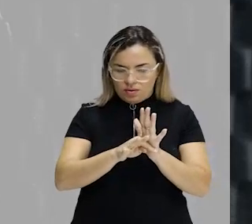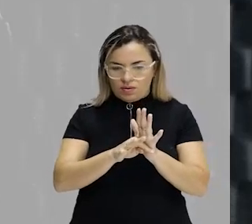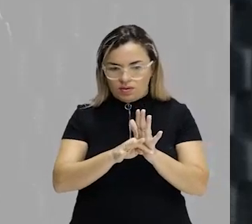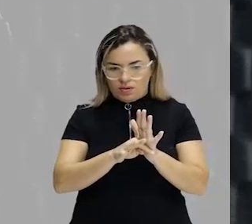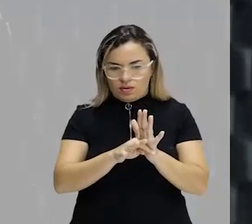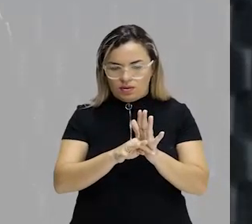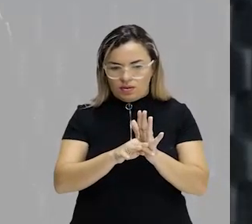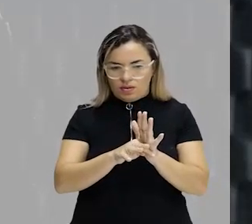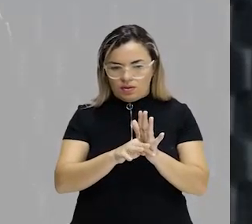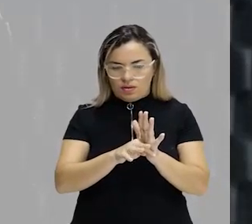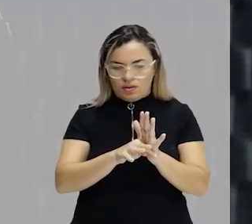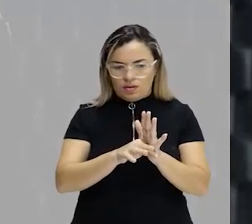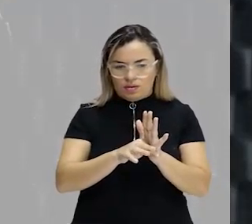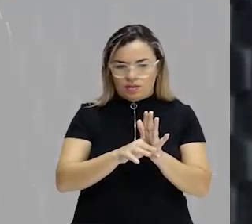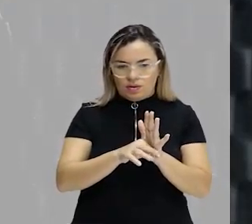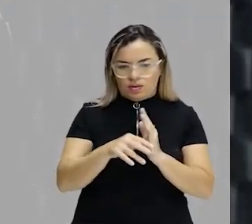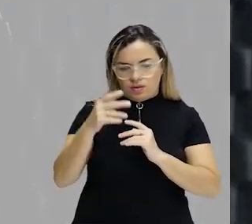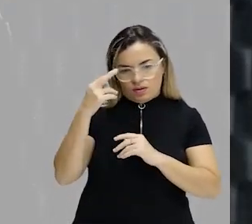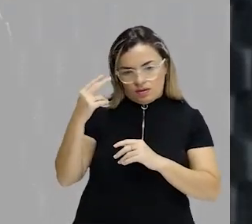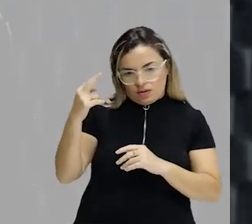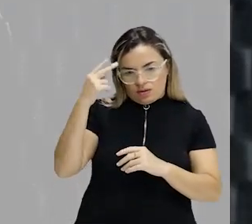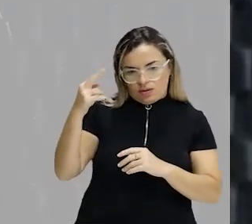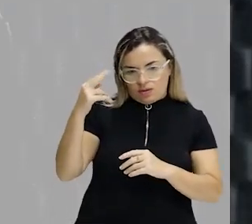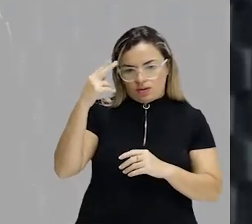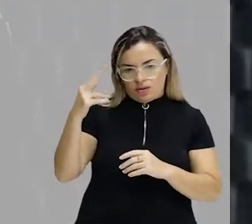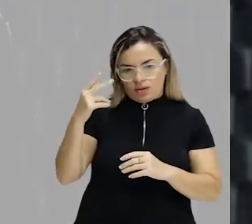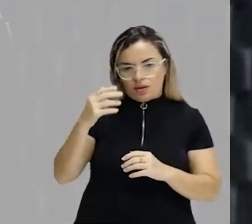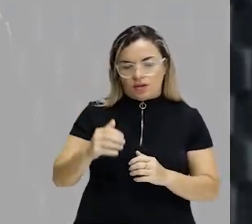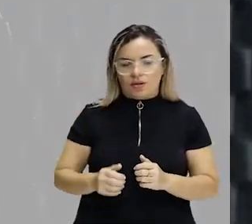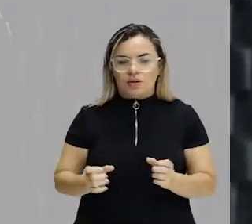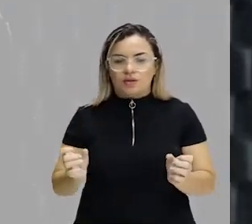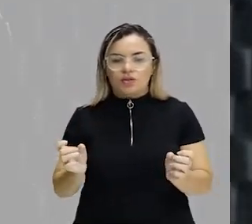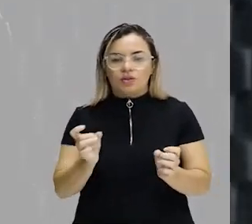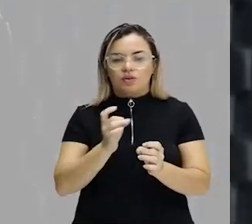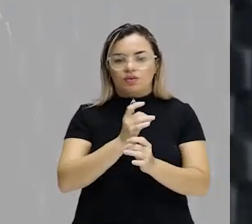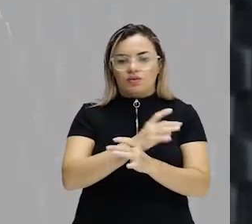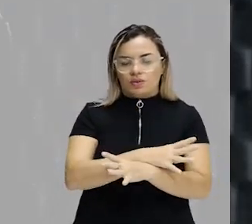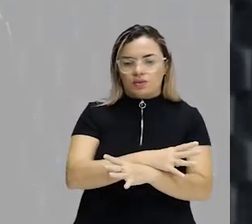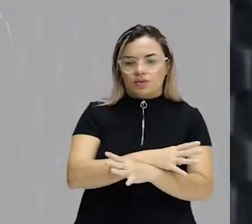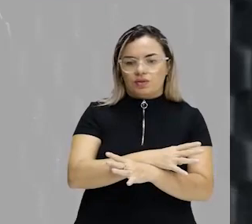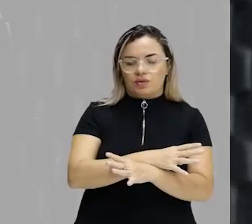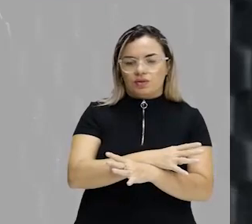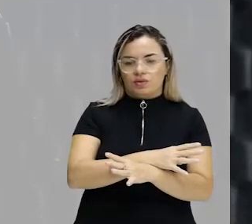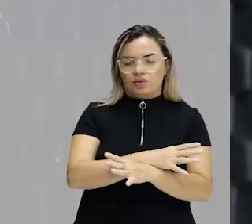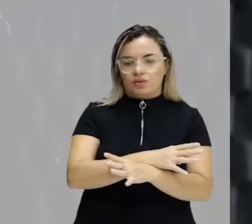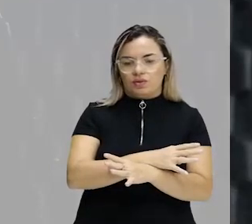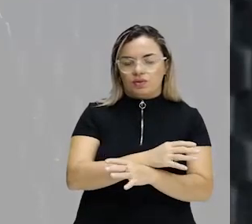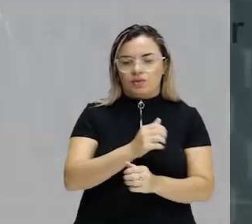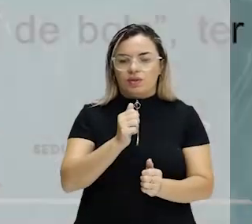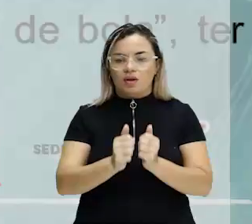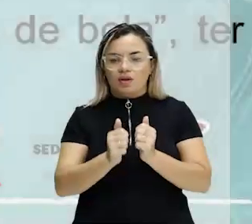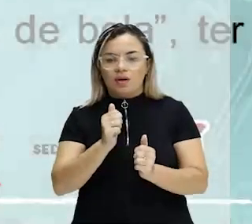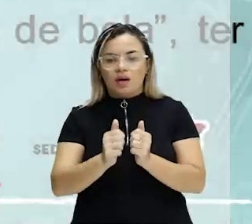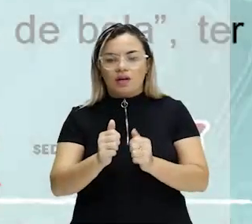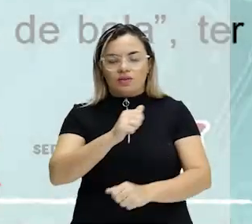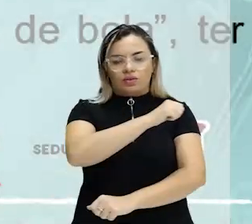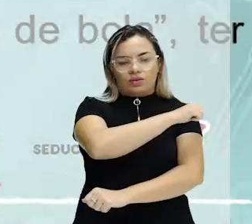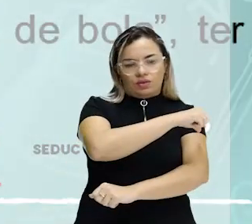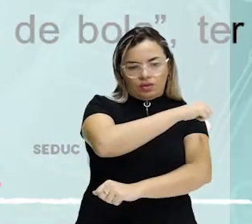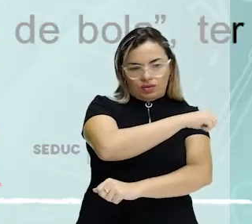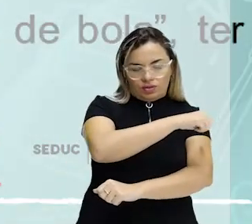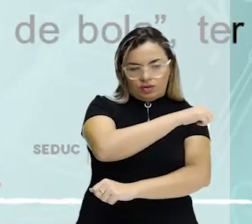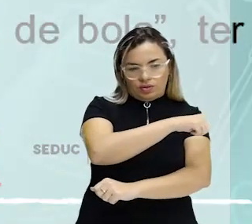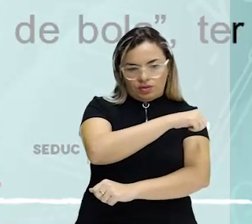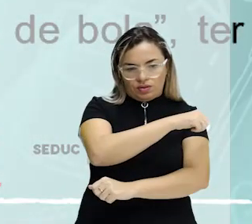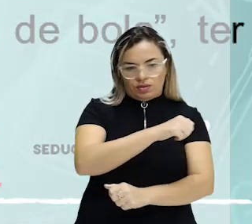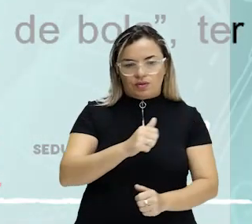jogo da final do Campeonato Carioca de Futebol, olha só, em 2009, nós estamos em 2021, contém vários